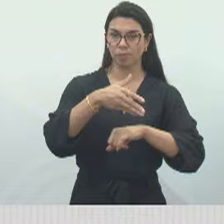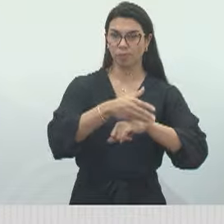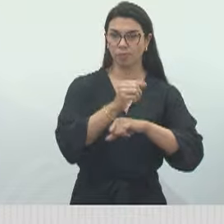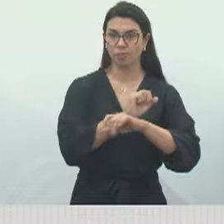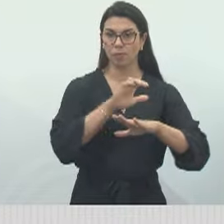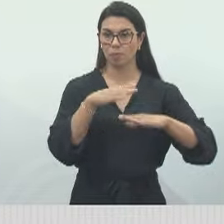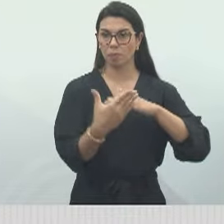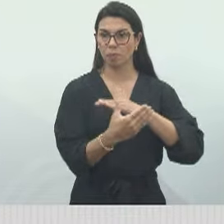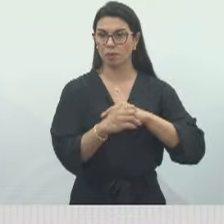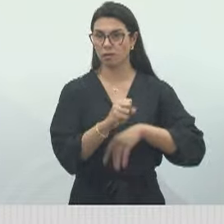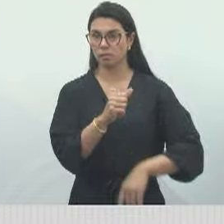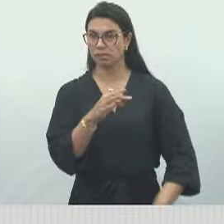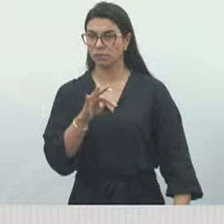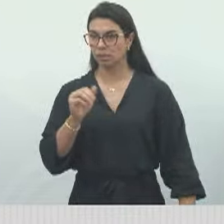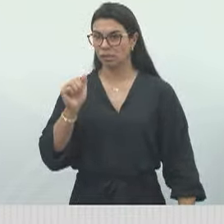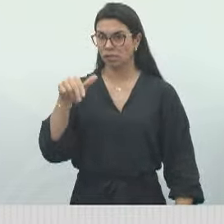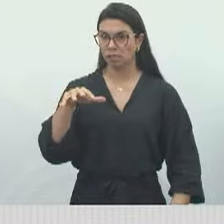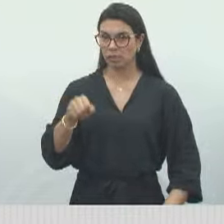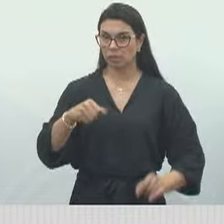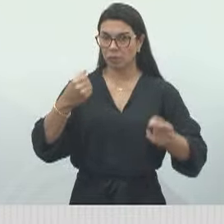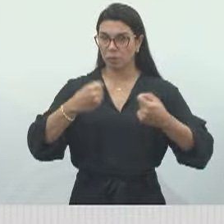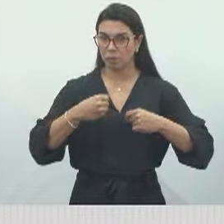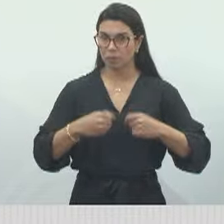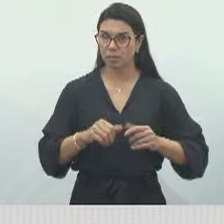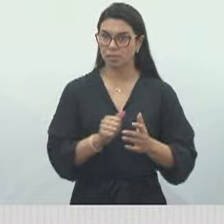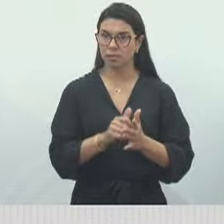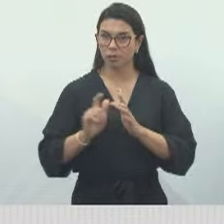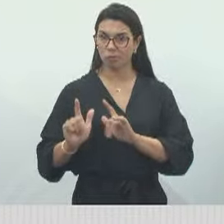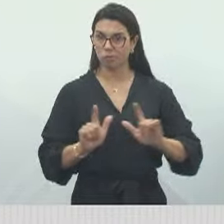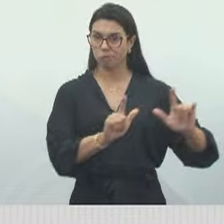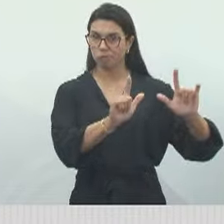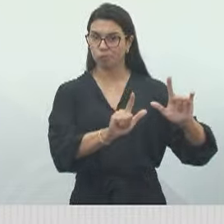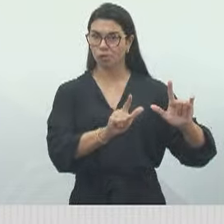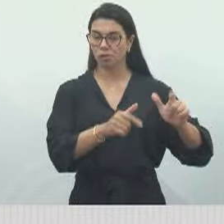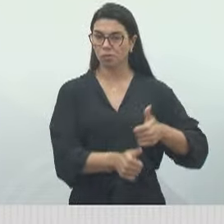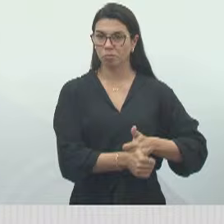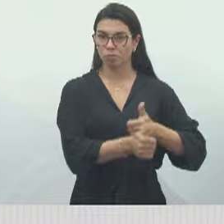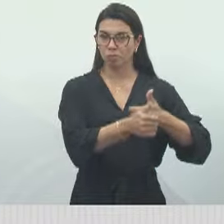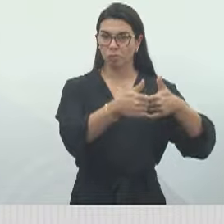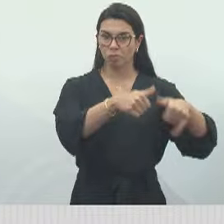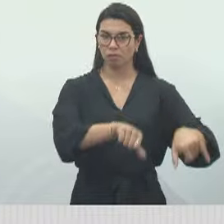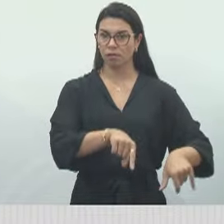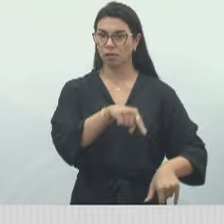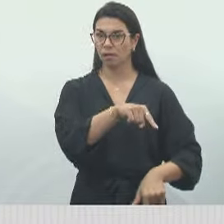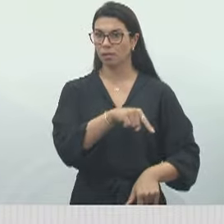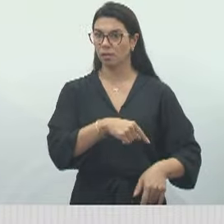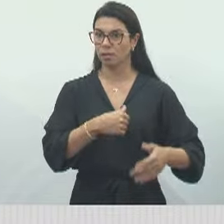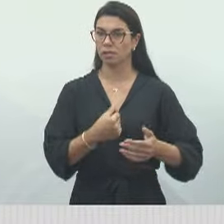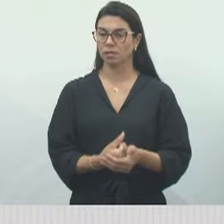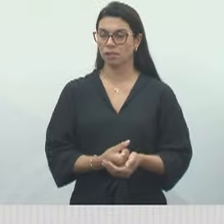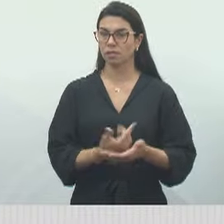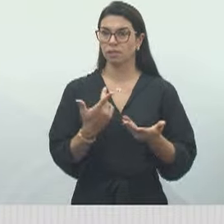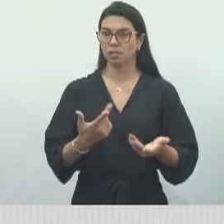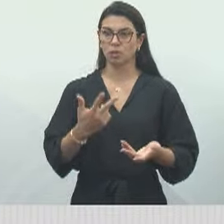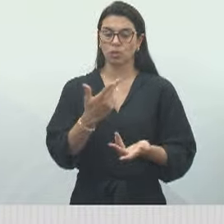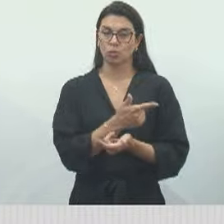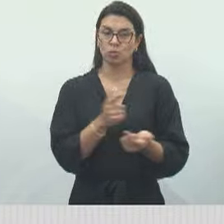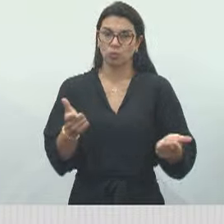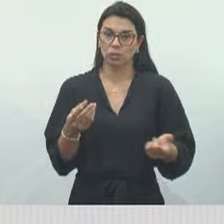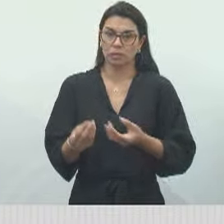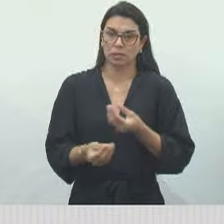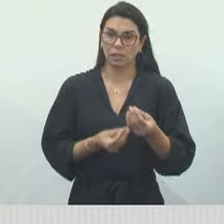do Santana, tem que encostar ao lado da placa ali que fica distante, tem que parar no meio do mato, aí nesse mato